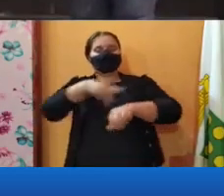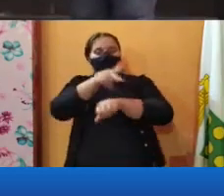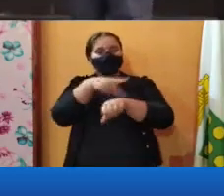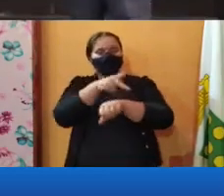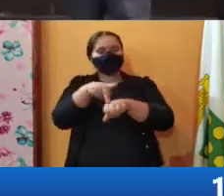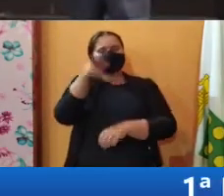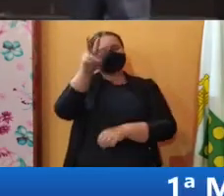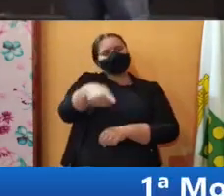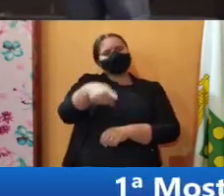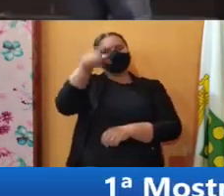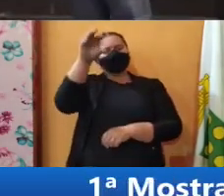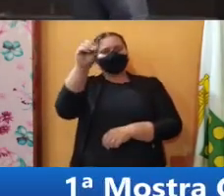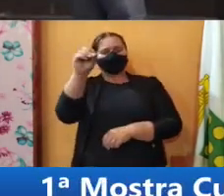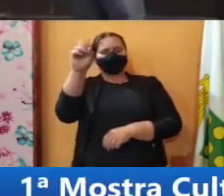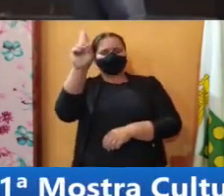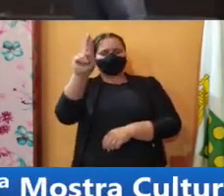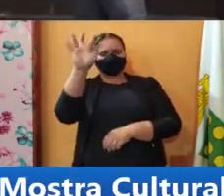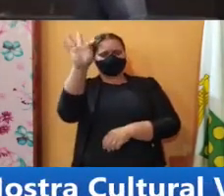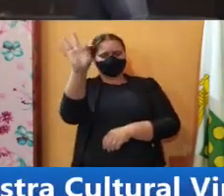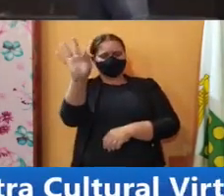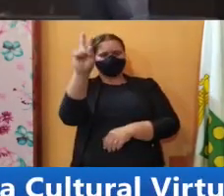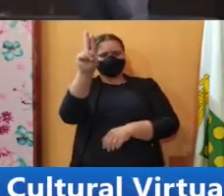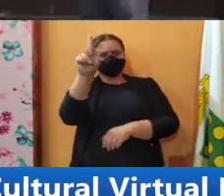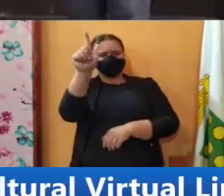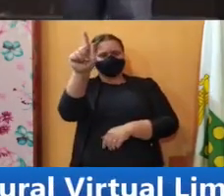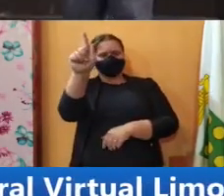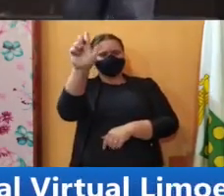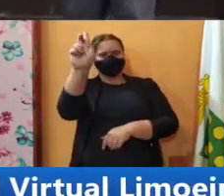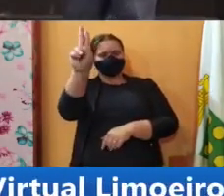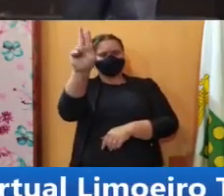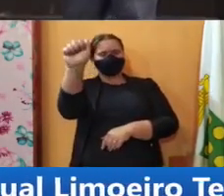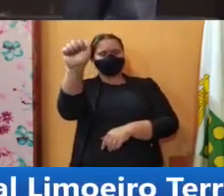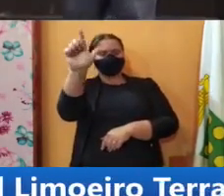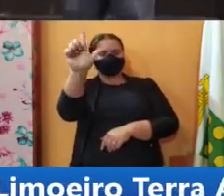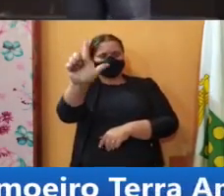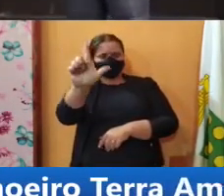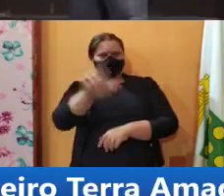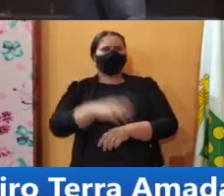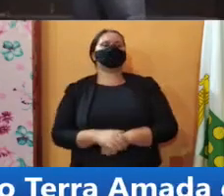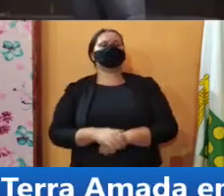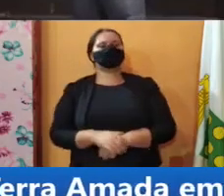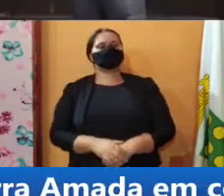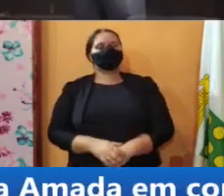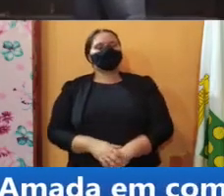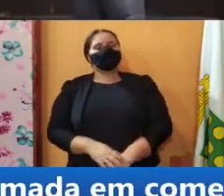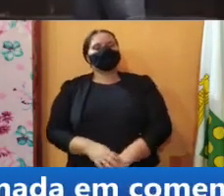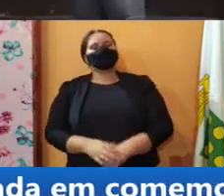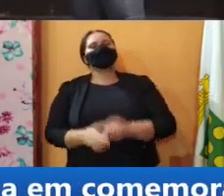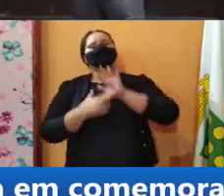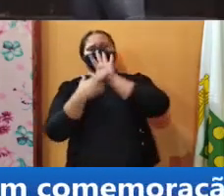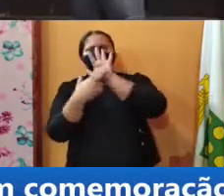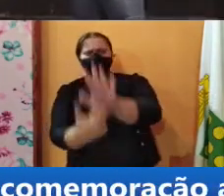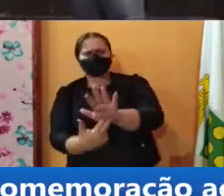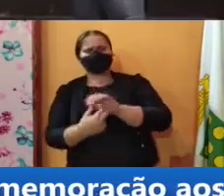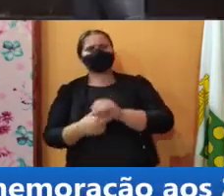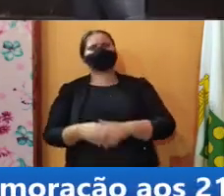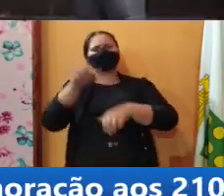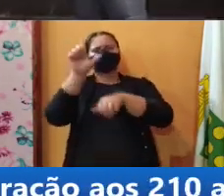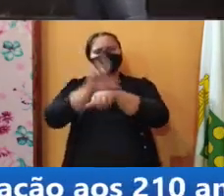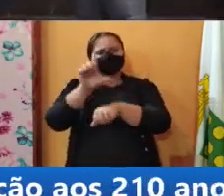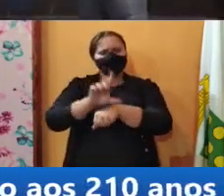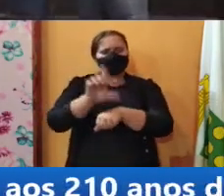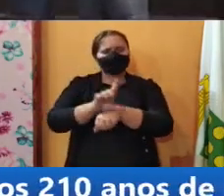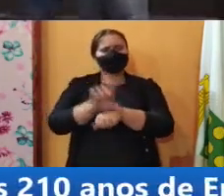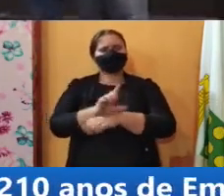chegou lá, a gente nunca deixou de dizer que era de Limoeiro. Entendeu? E aí, o que acontece? Acontece